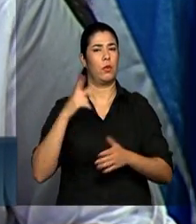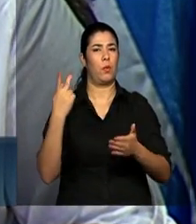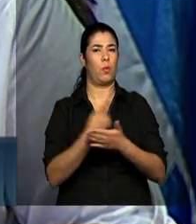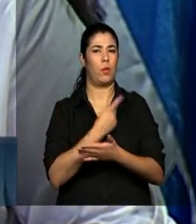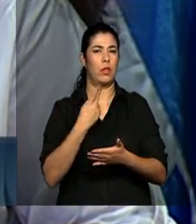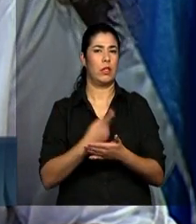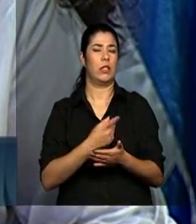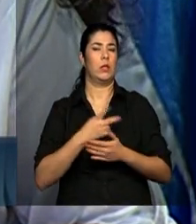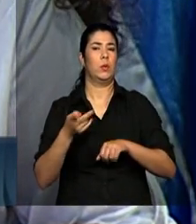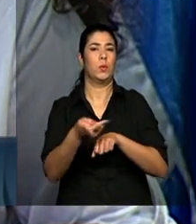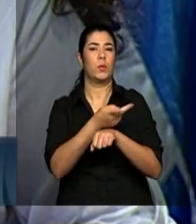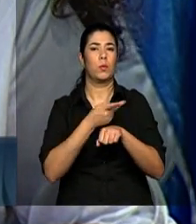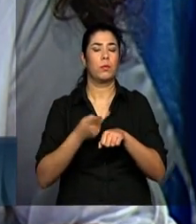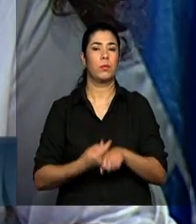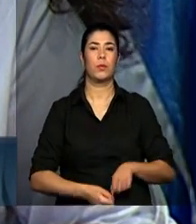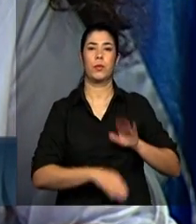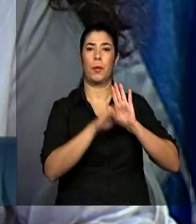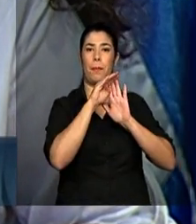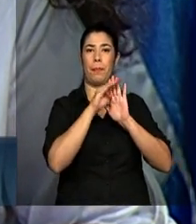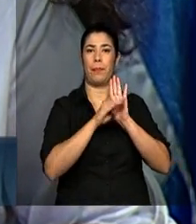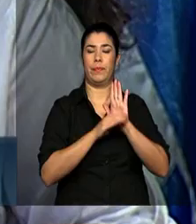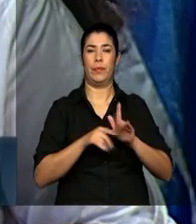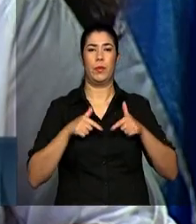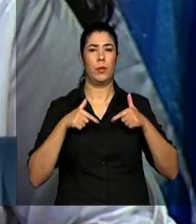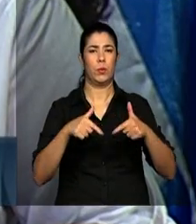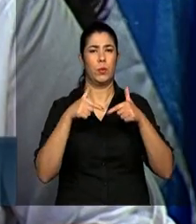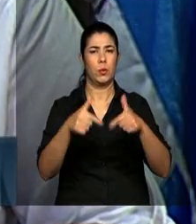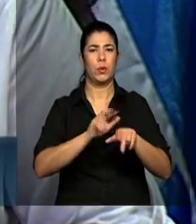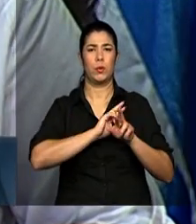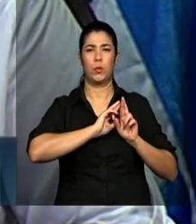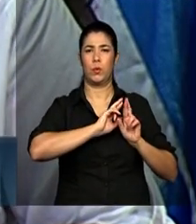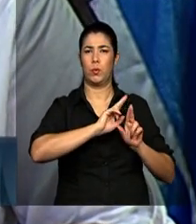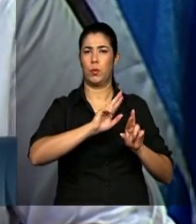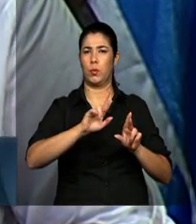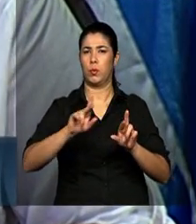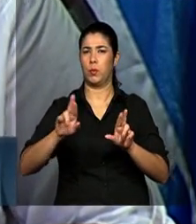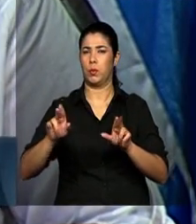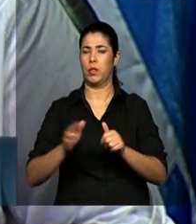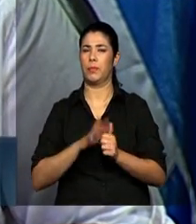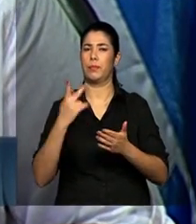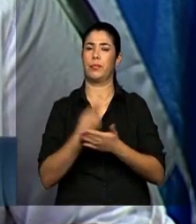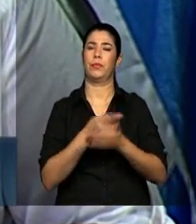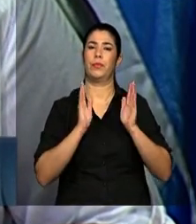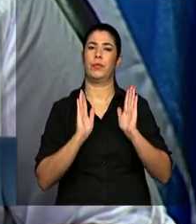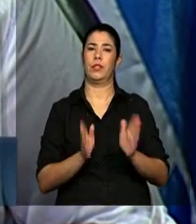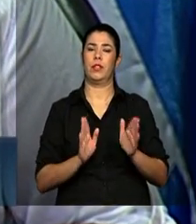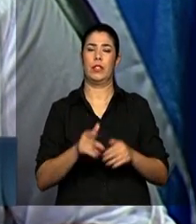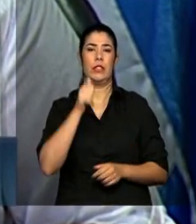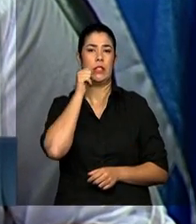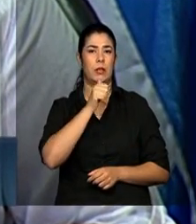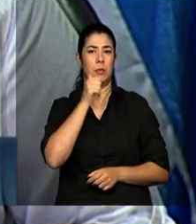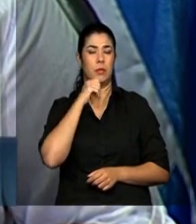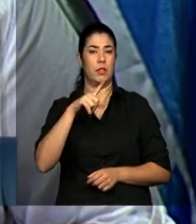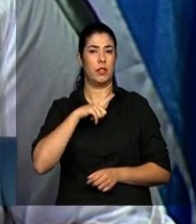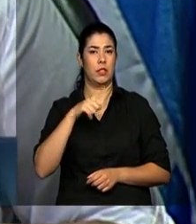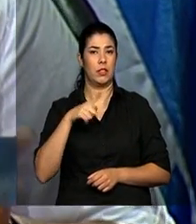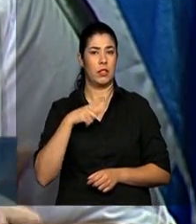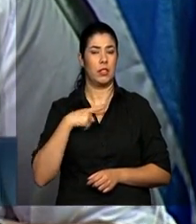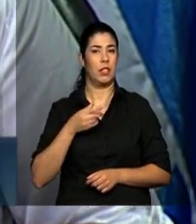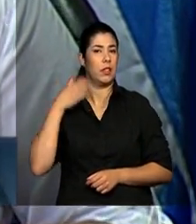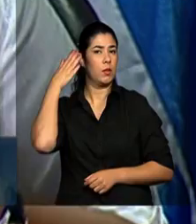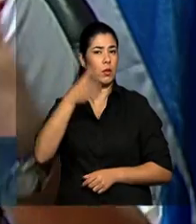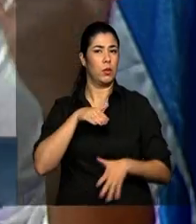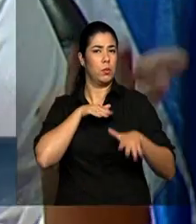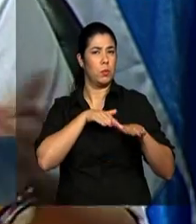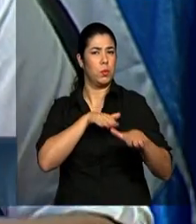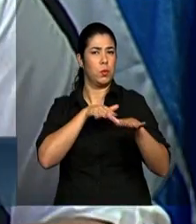pautas, essa é uma pauta que é transversal em todas as pautas, em todos os momentos que as mulheres têm estado na rua, não só da